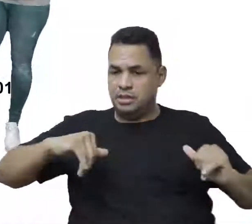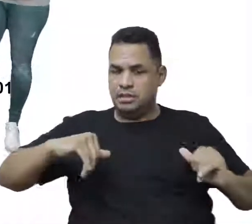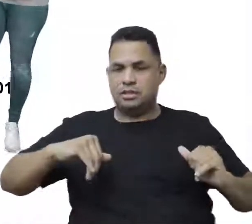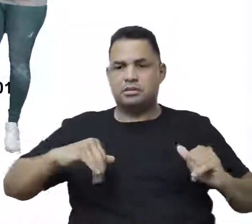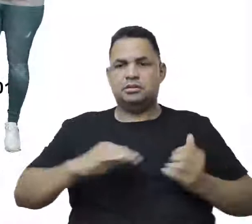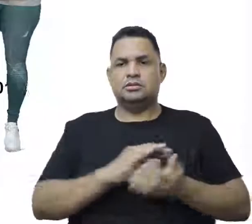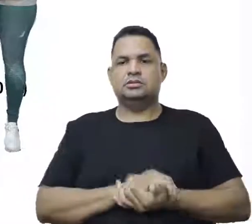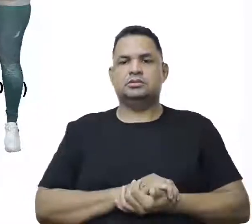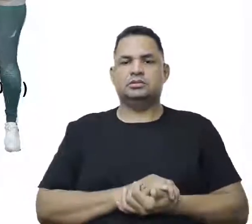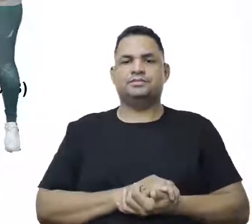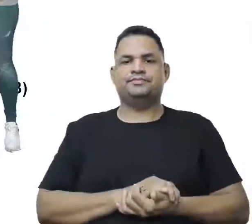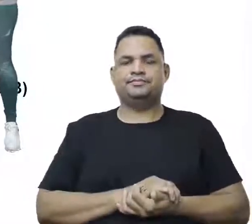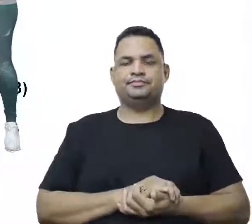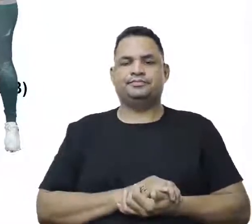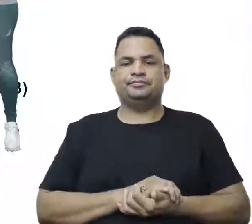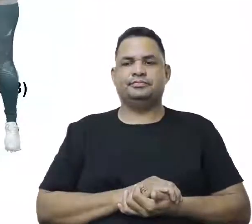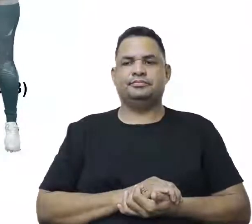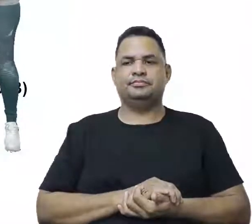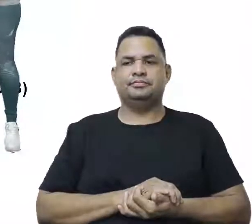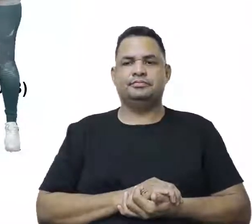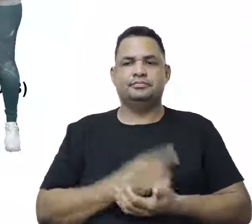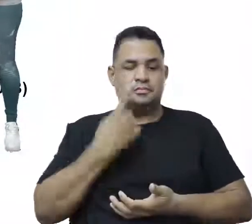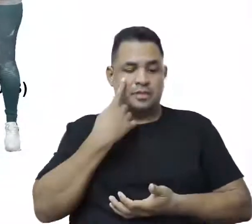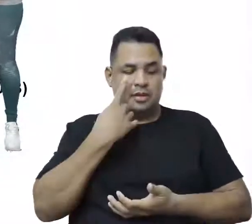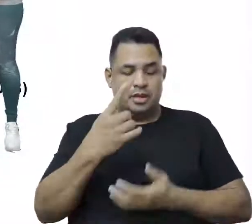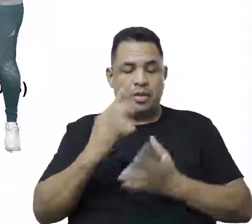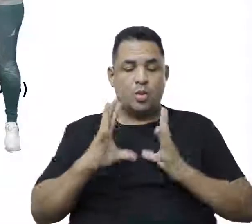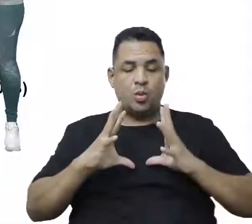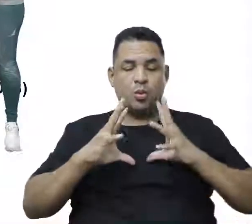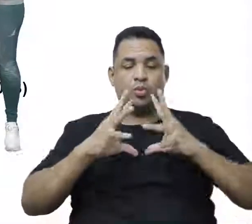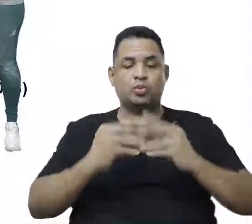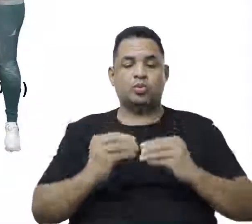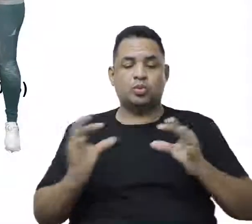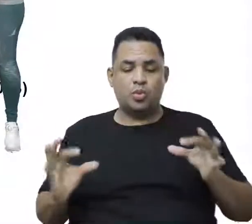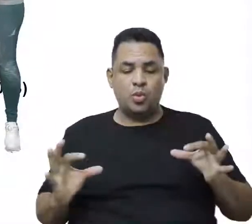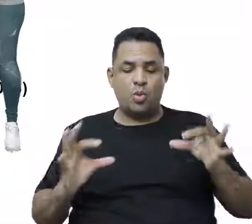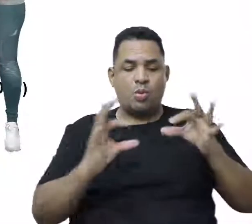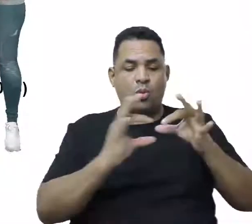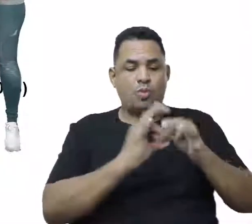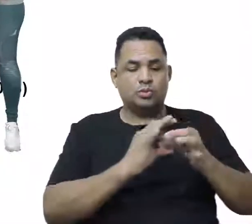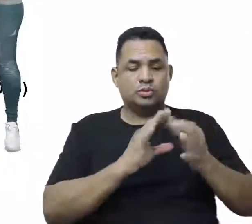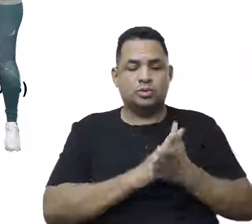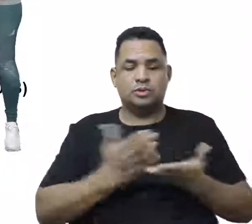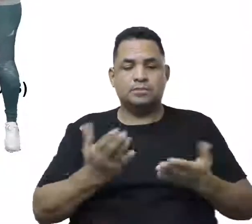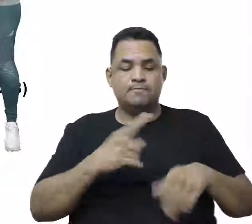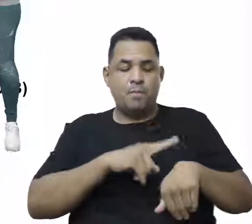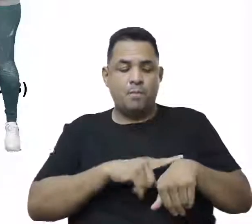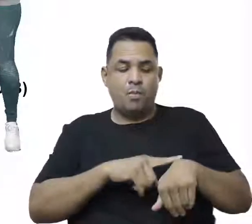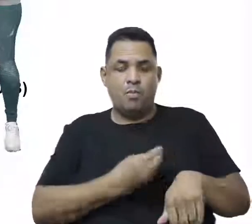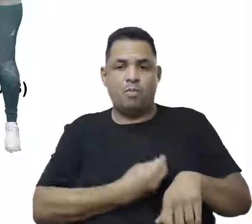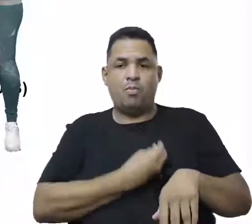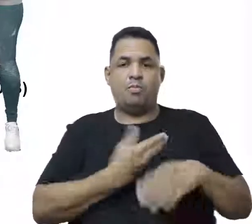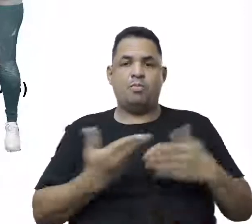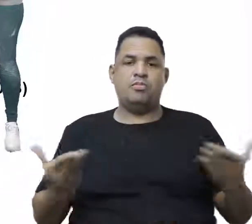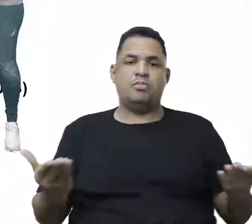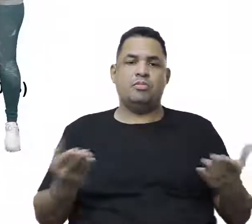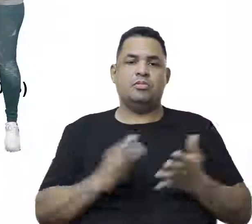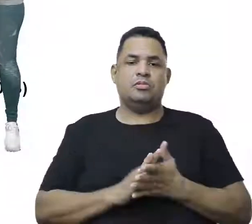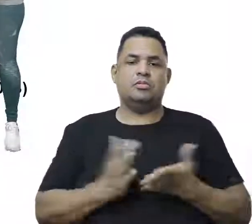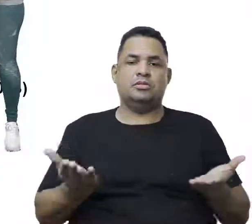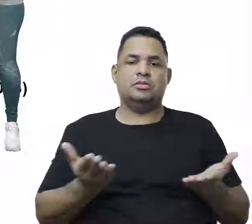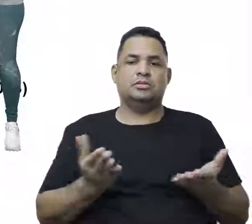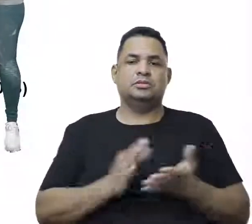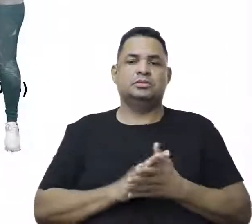é o seguir. grande destaque, né, prof? Isso. É observar o contexto, o momento, né, o tempo daquelas